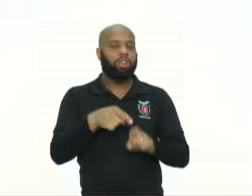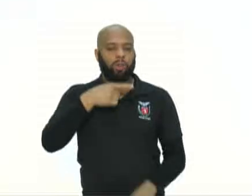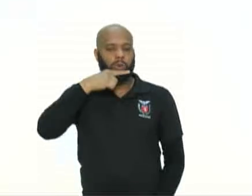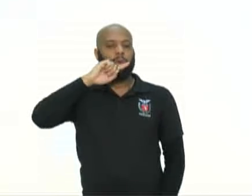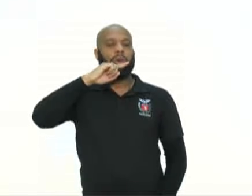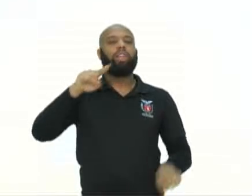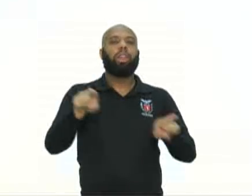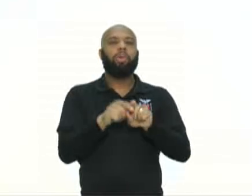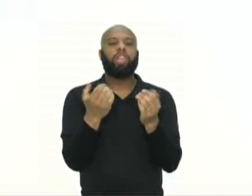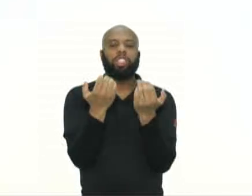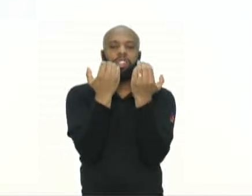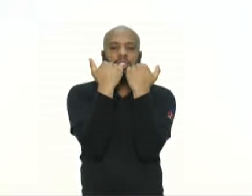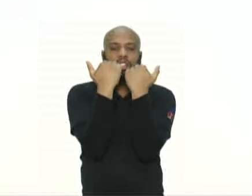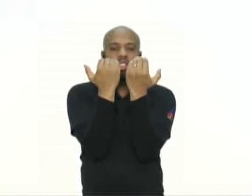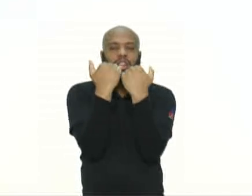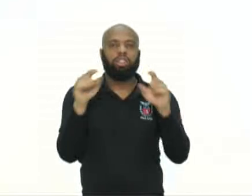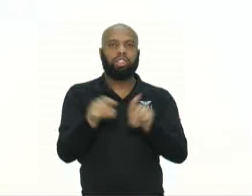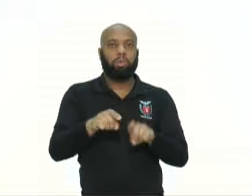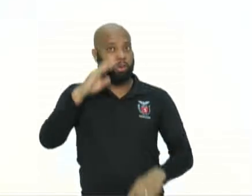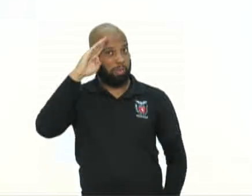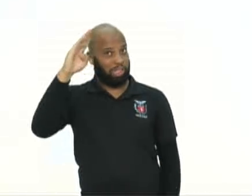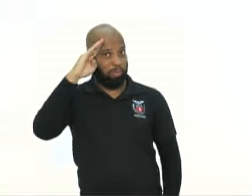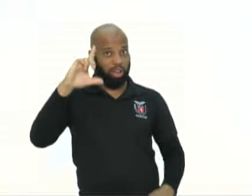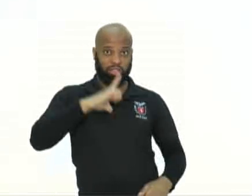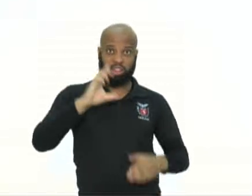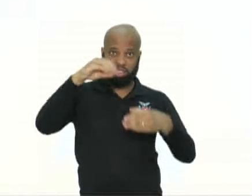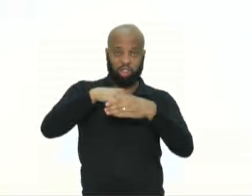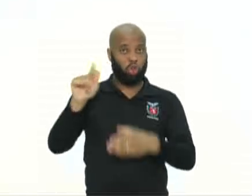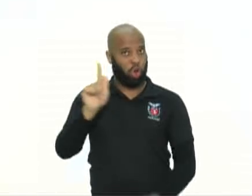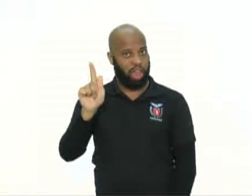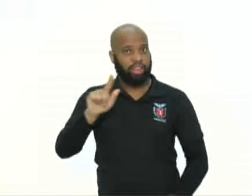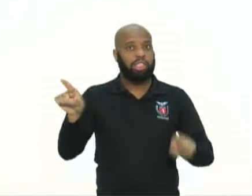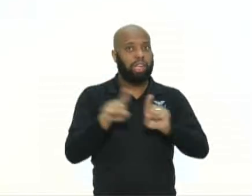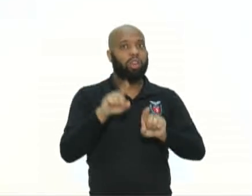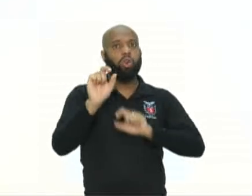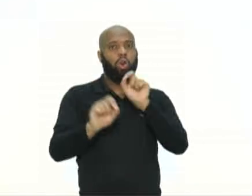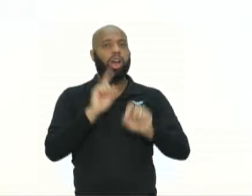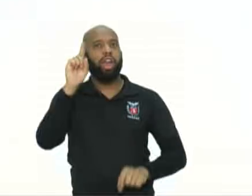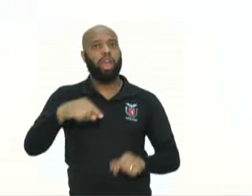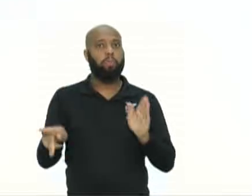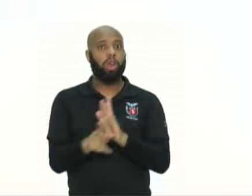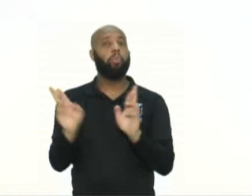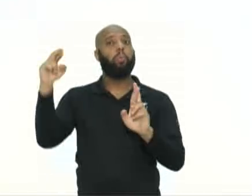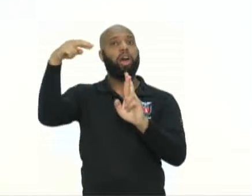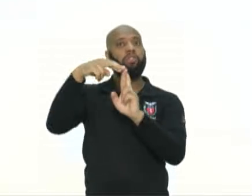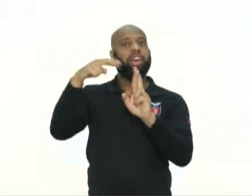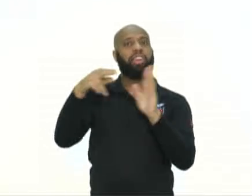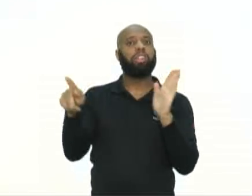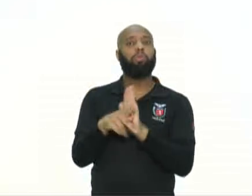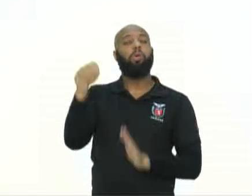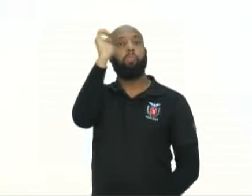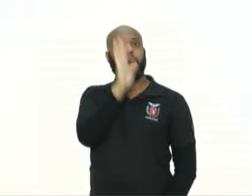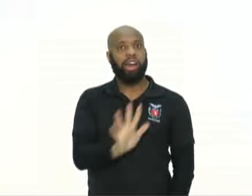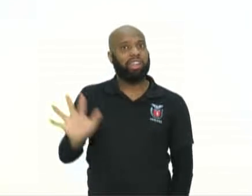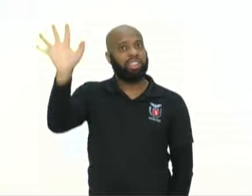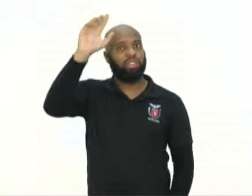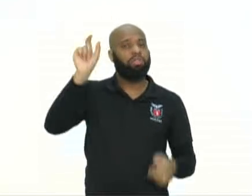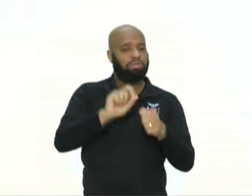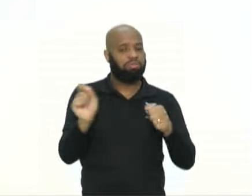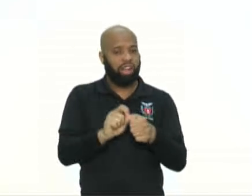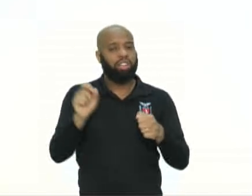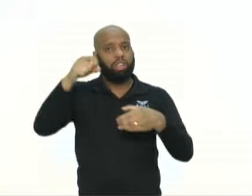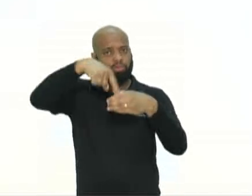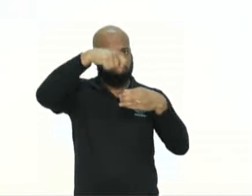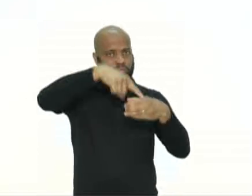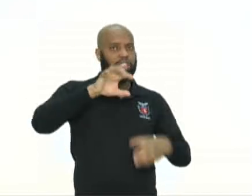São os principais itens produzidos ali e se tornando, inclusive, referência nacional na produção desses